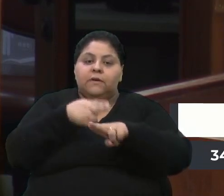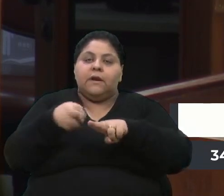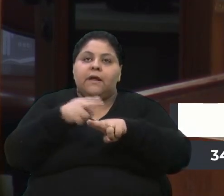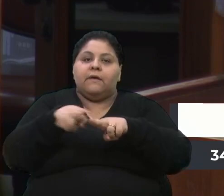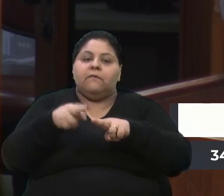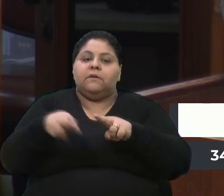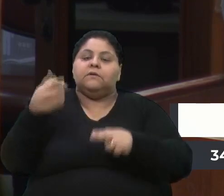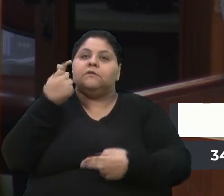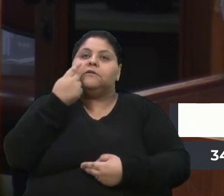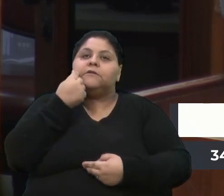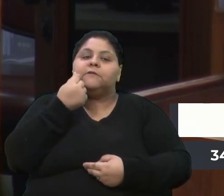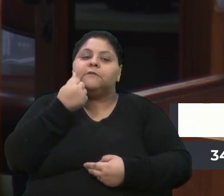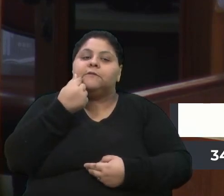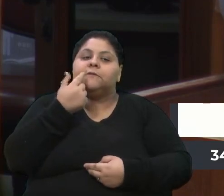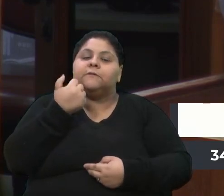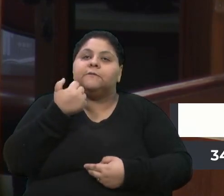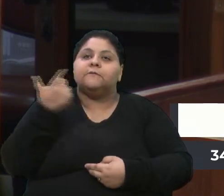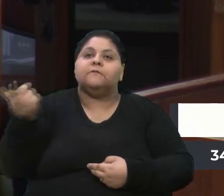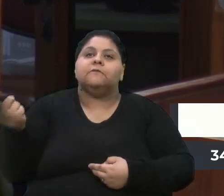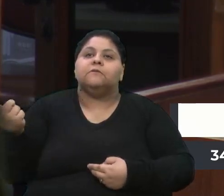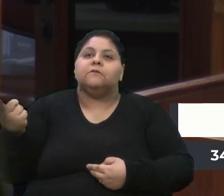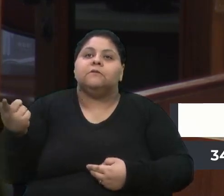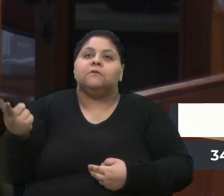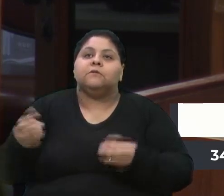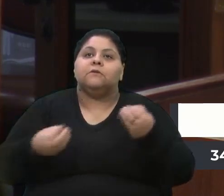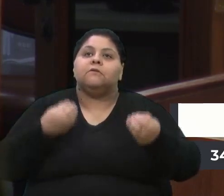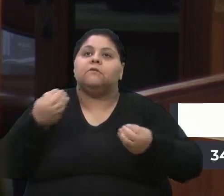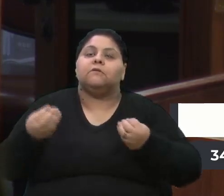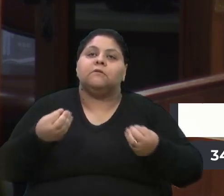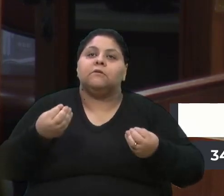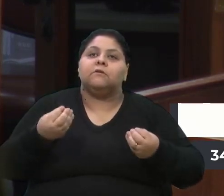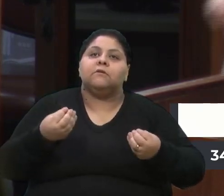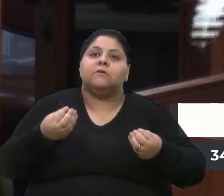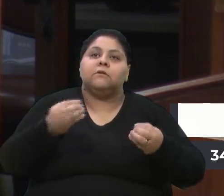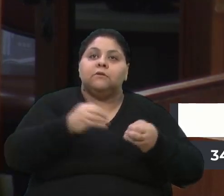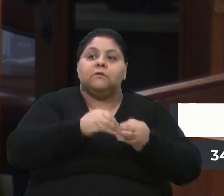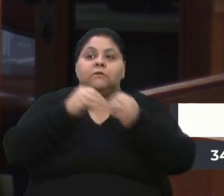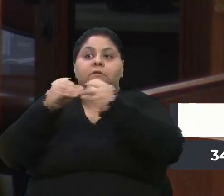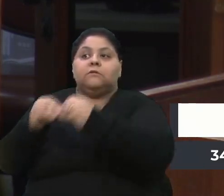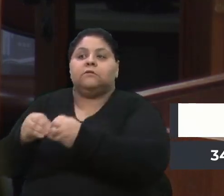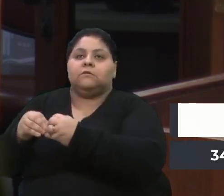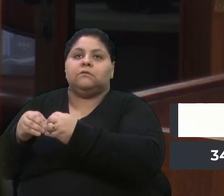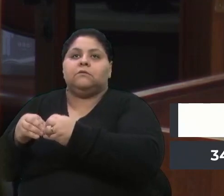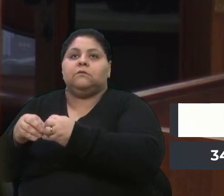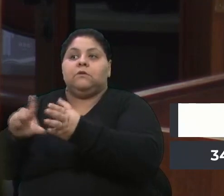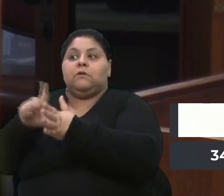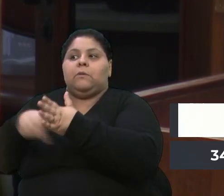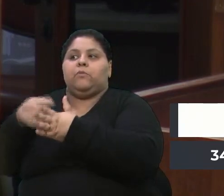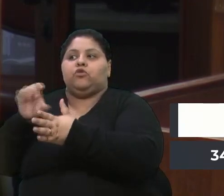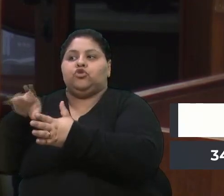na gestão da educação, muitas vezes só se reporta à escola para cobrar.